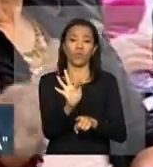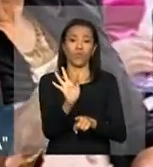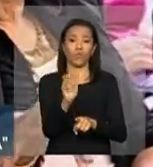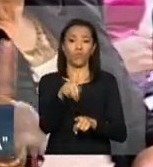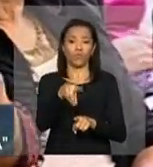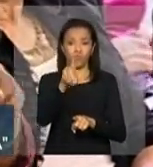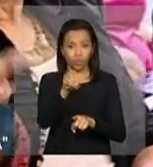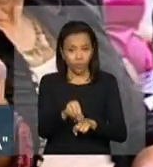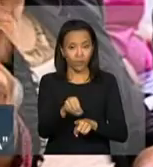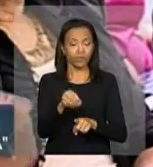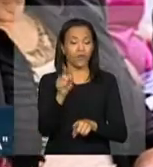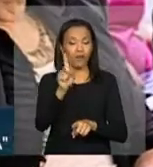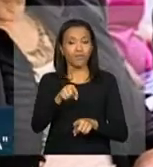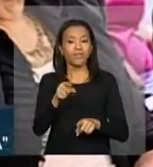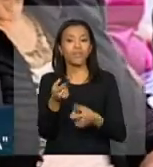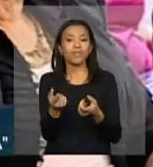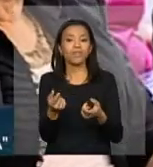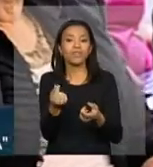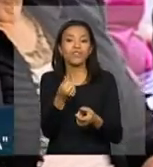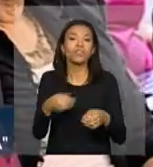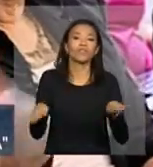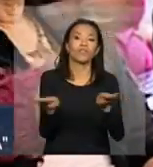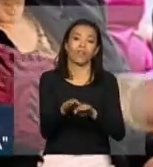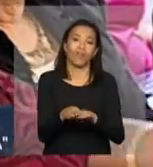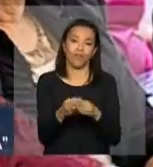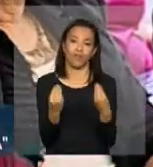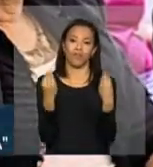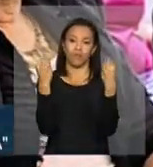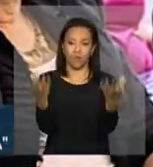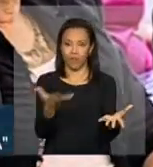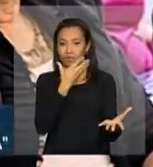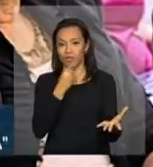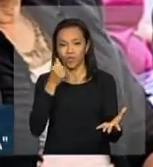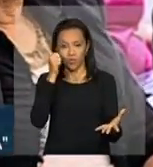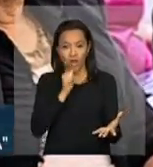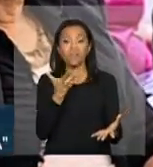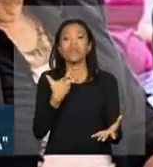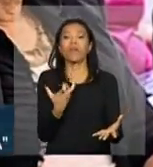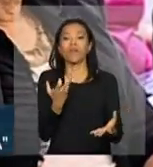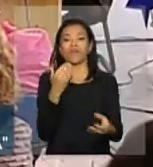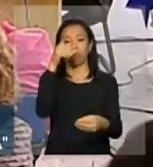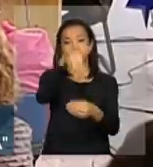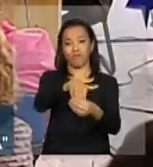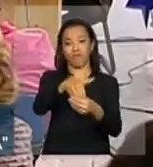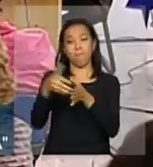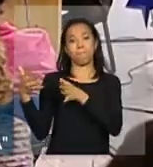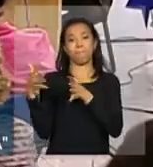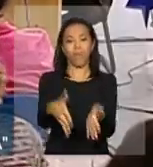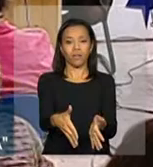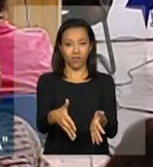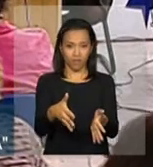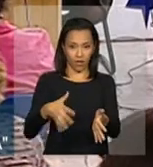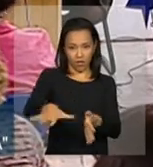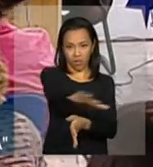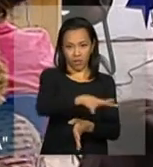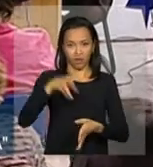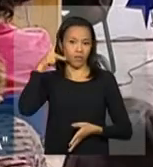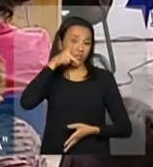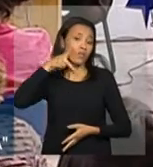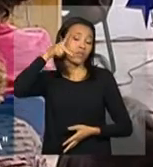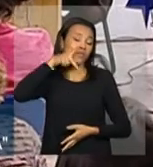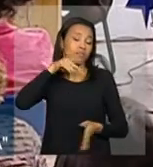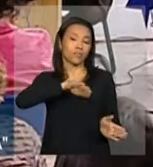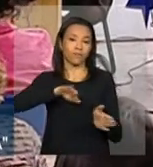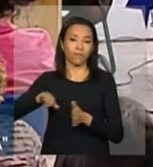partidário também a estar nessa mesma medida, de acordo com o número de mulheres colocadas. Obrigada, Benê. Eu vou agora, abro